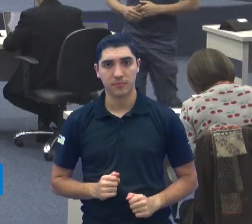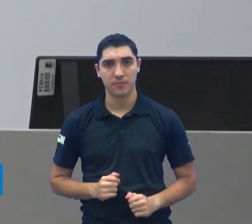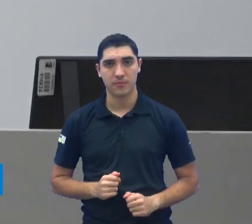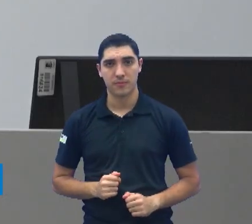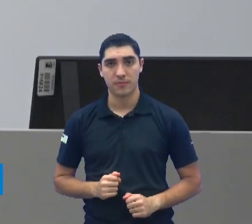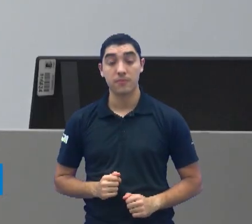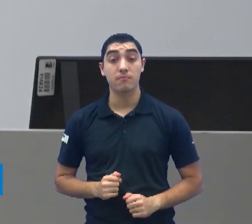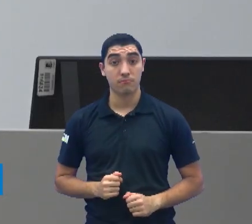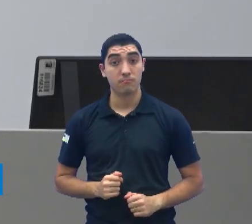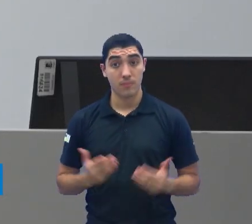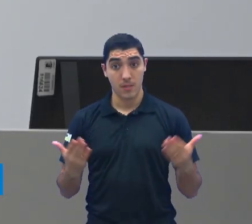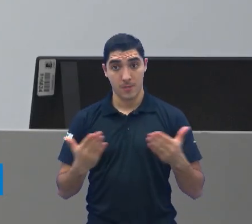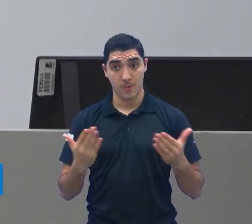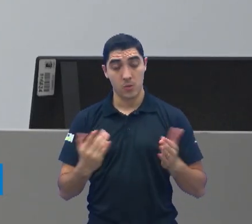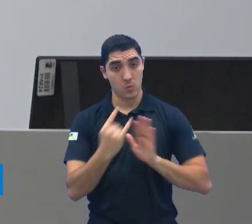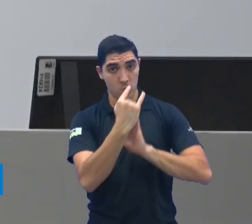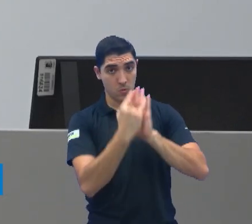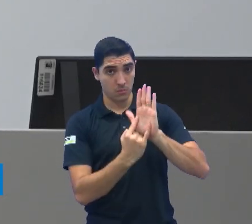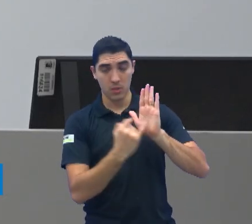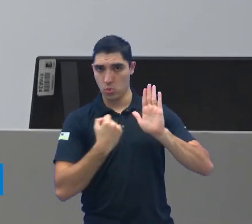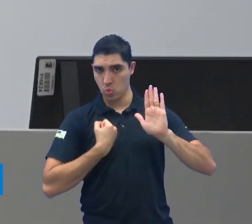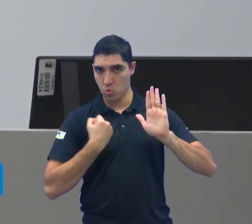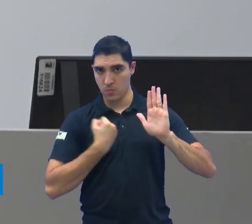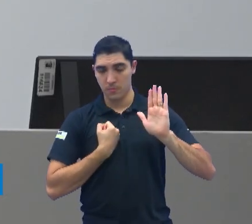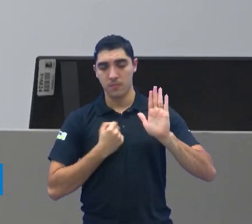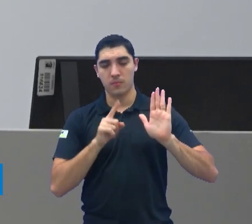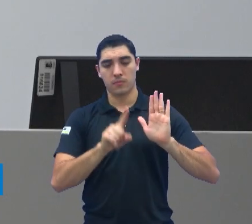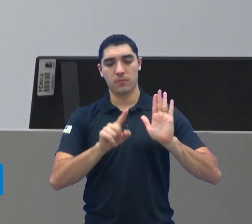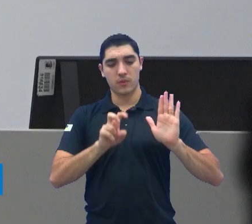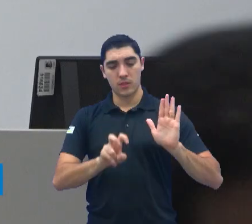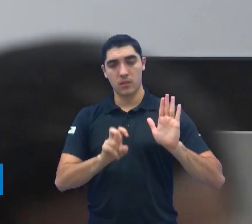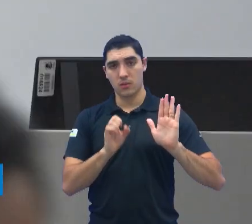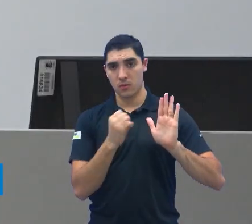Em votação, o requerimento de número